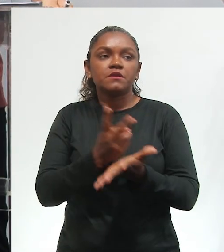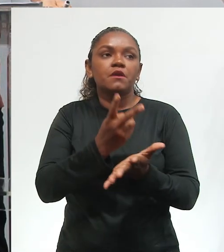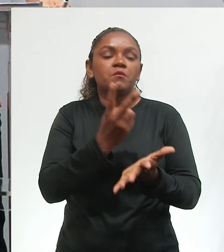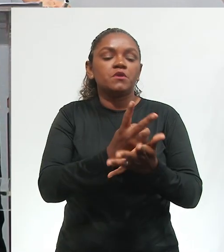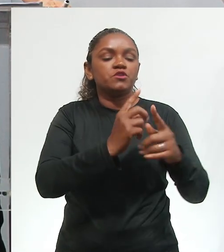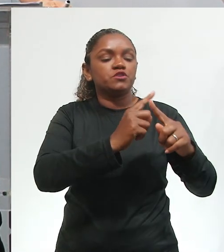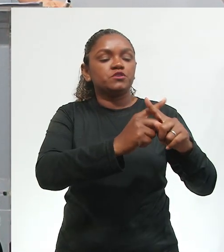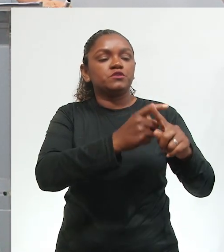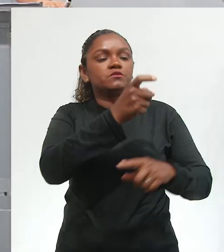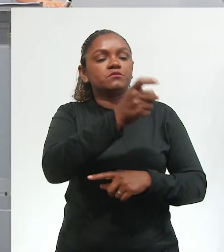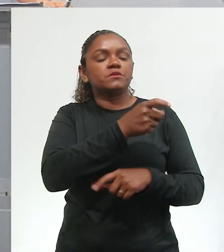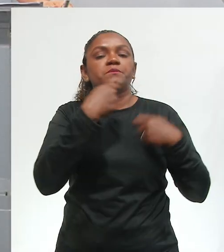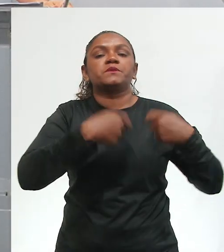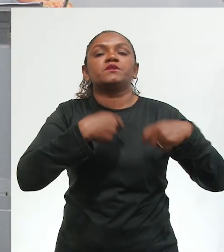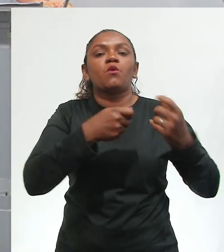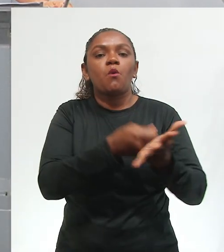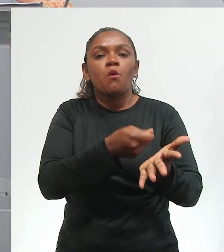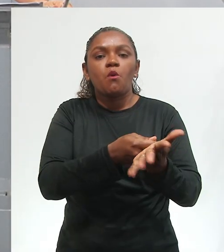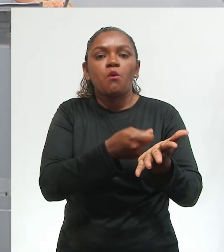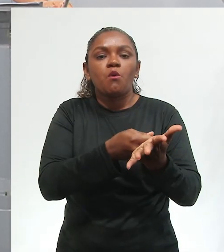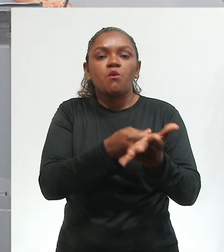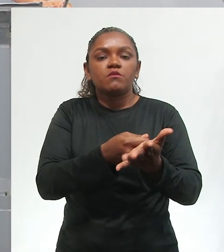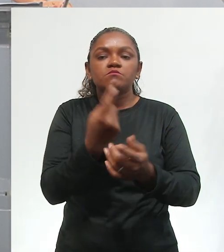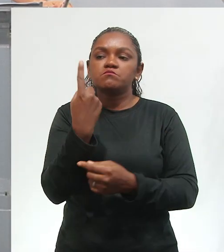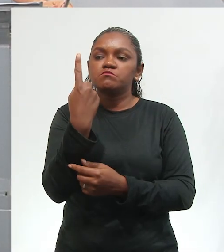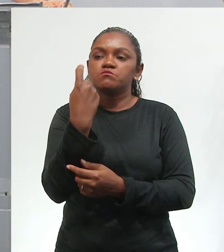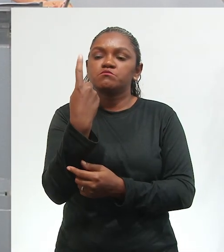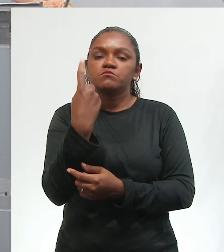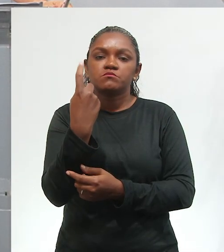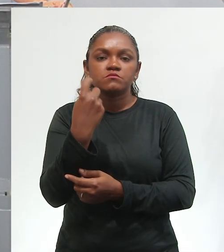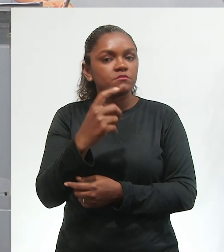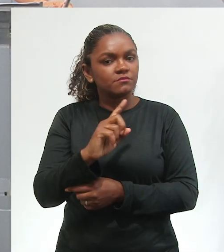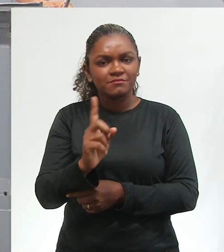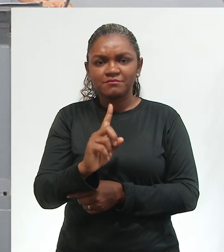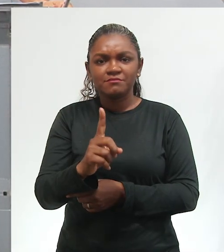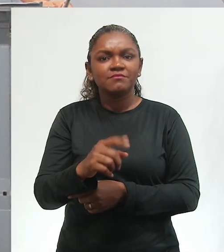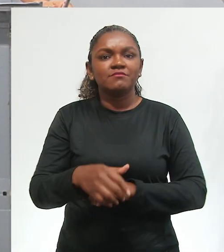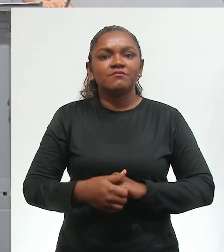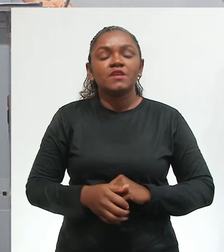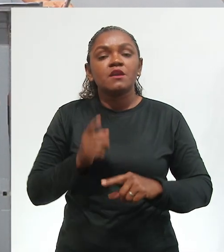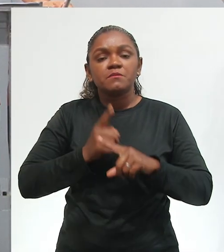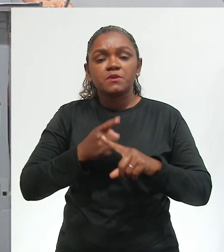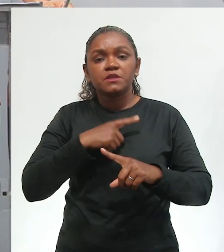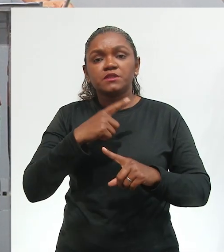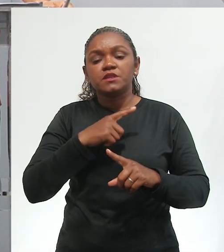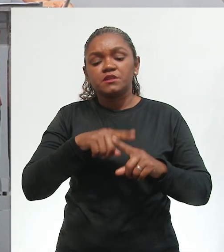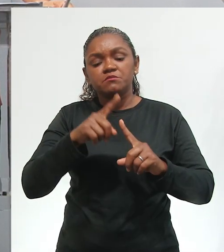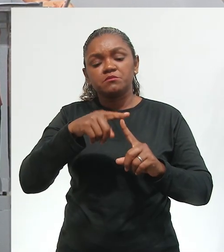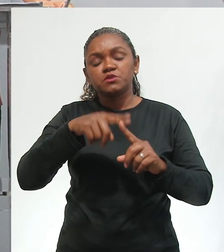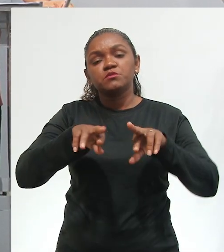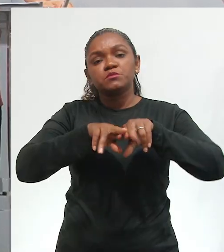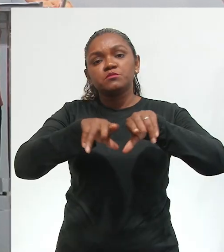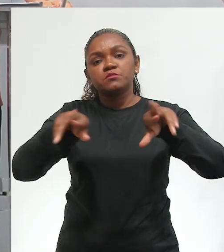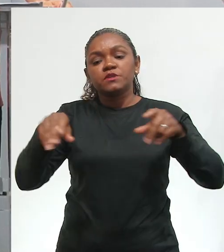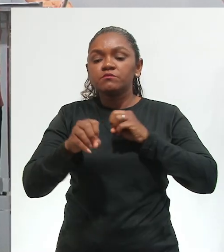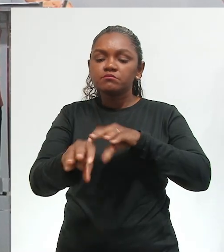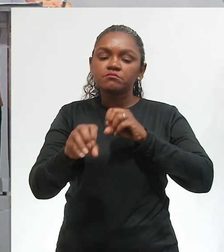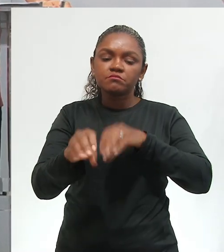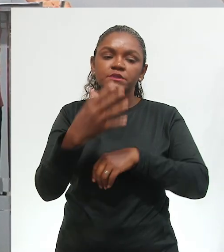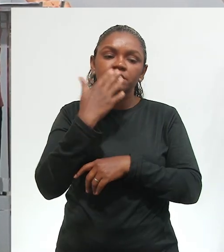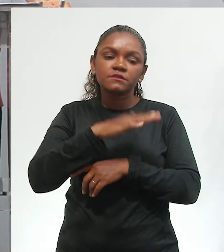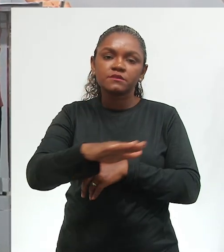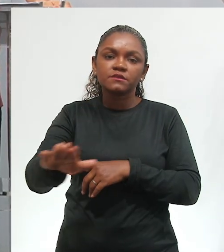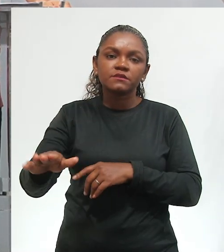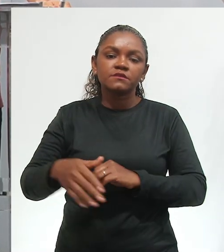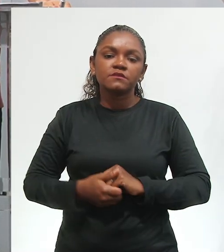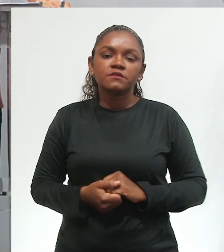sempre é necessário utilizar uma única forma de ensinar as coisas para as crianças. Nós temos